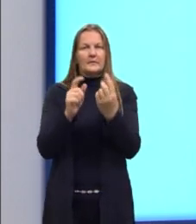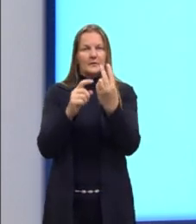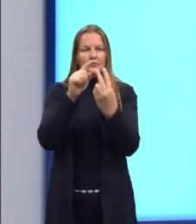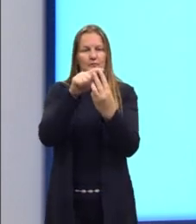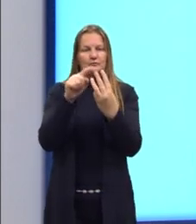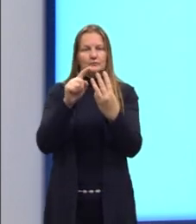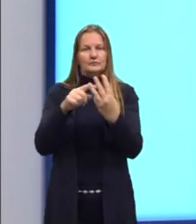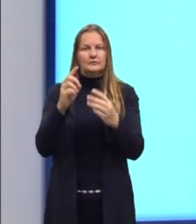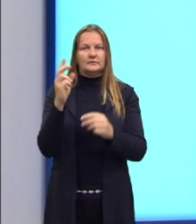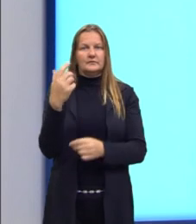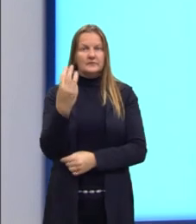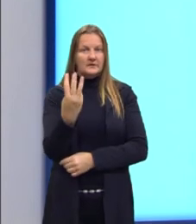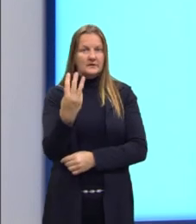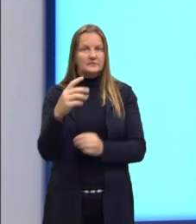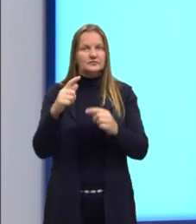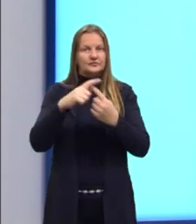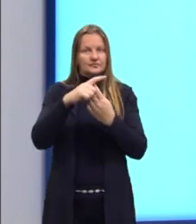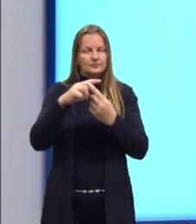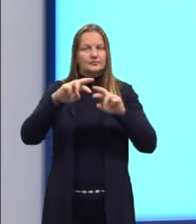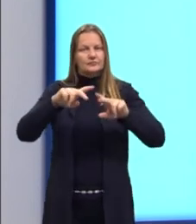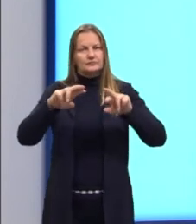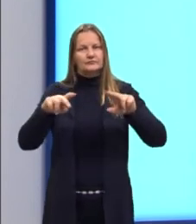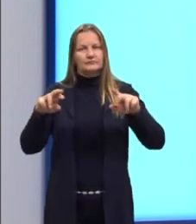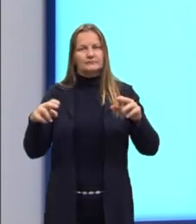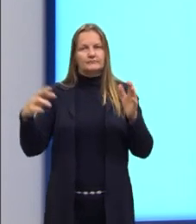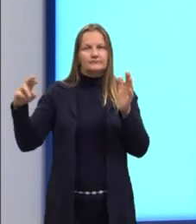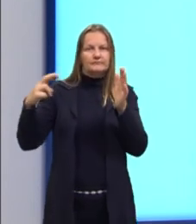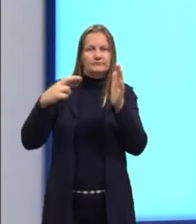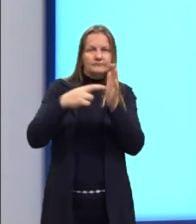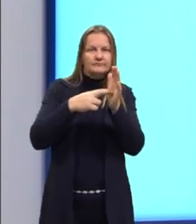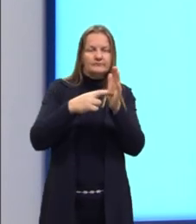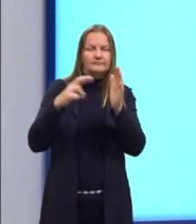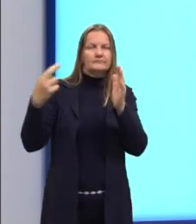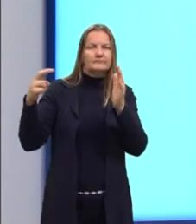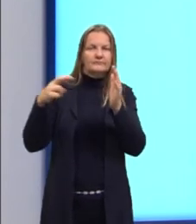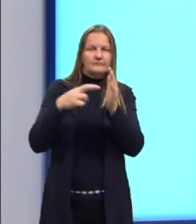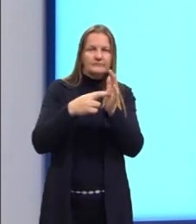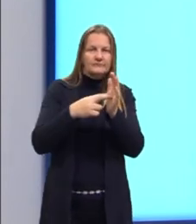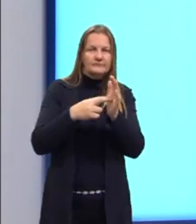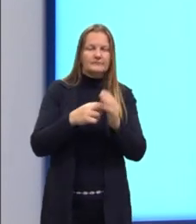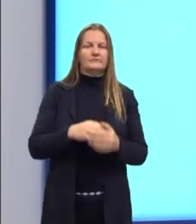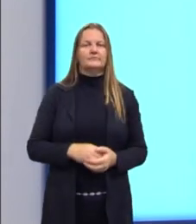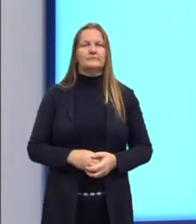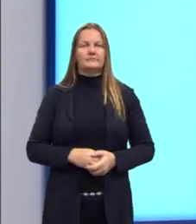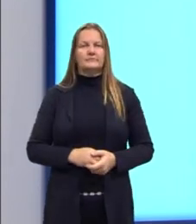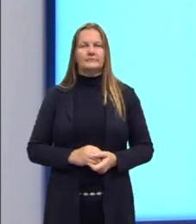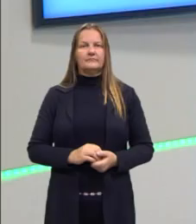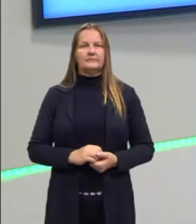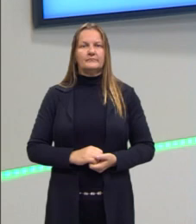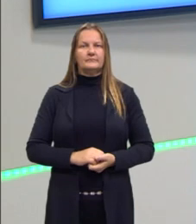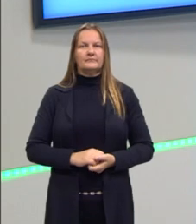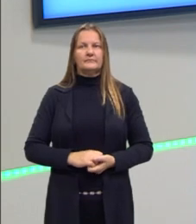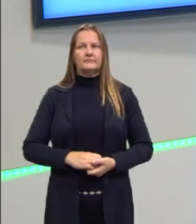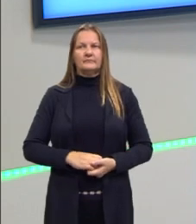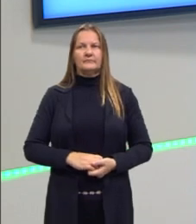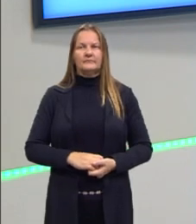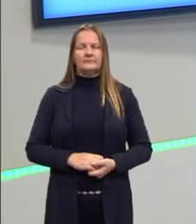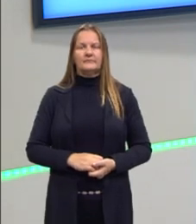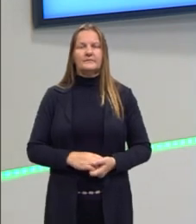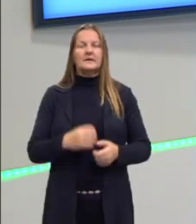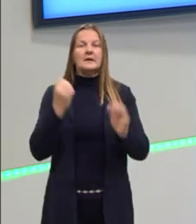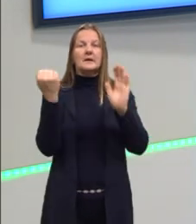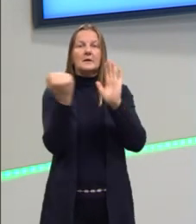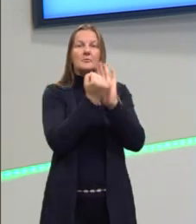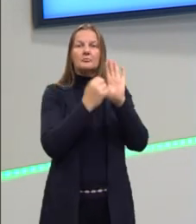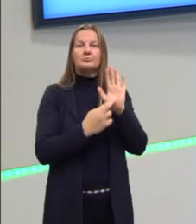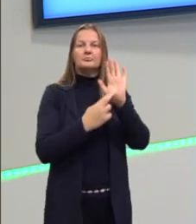numa parede numa placa metálica EA radiação Gama em uma parede de concreto esses é assim que a gente